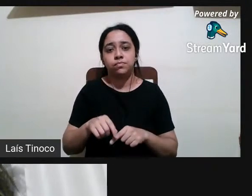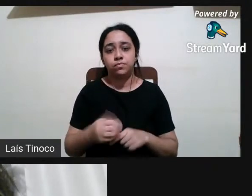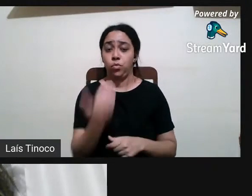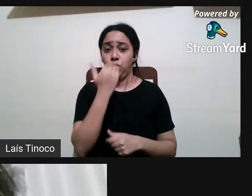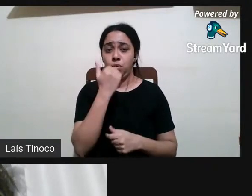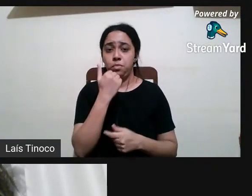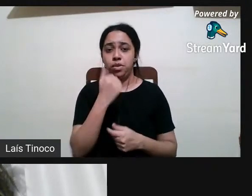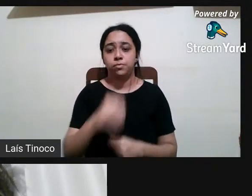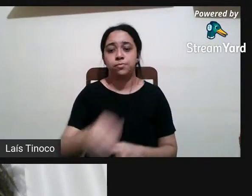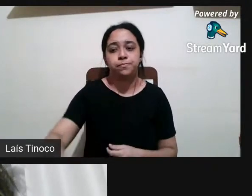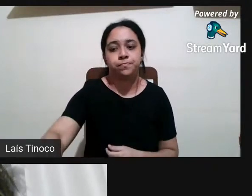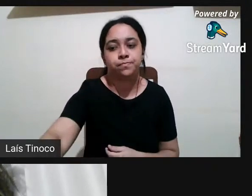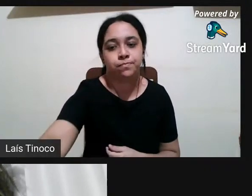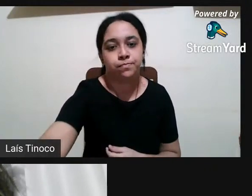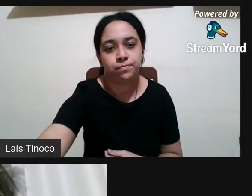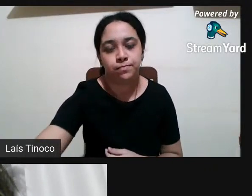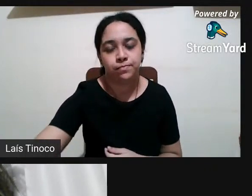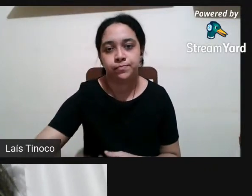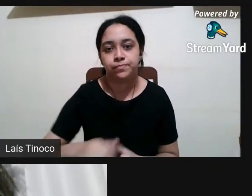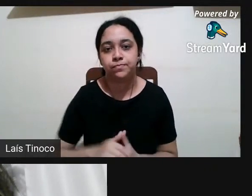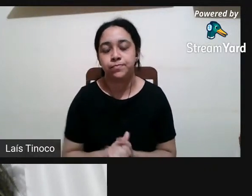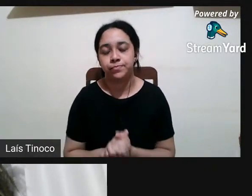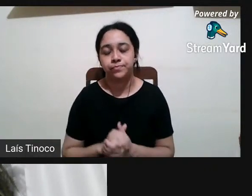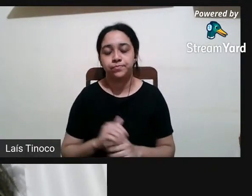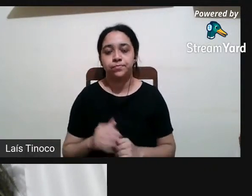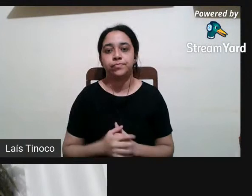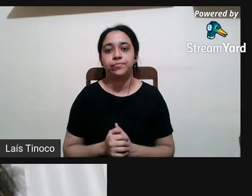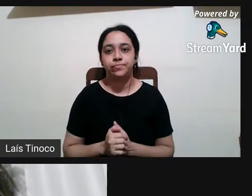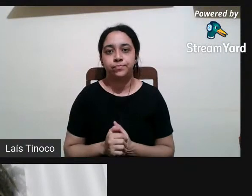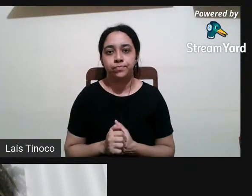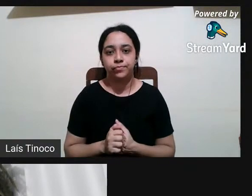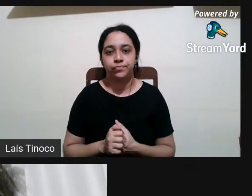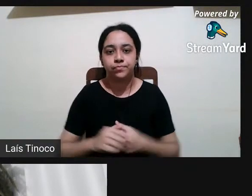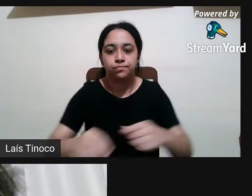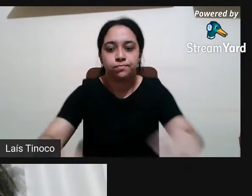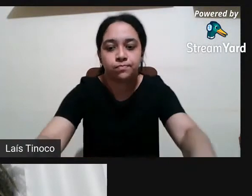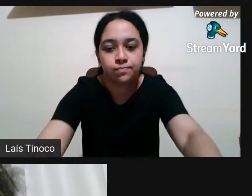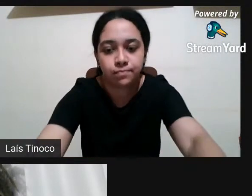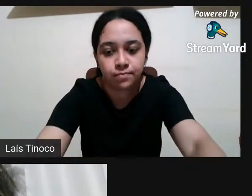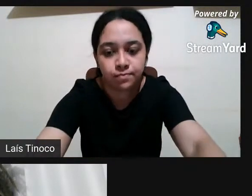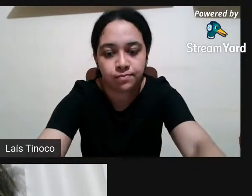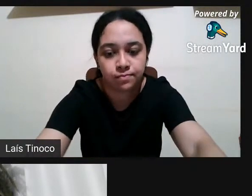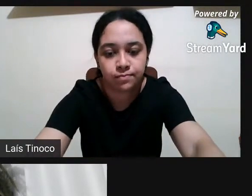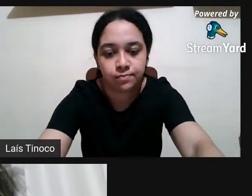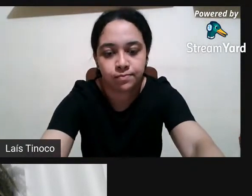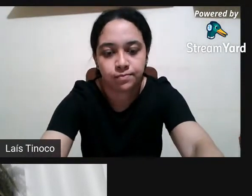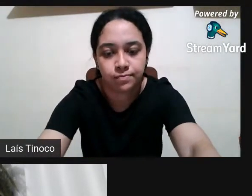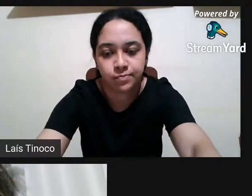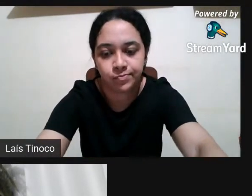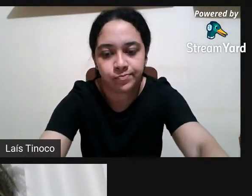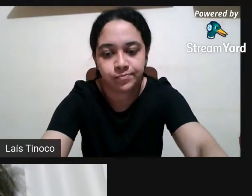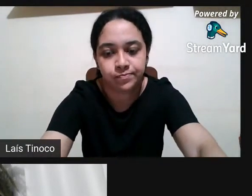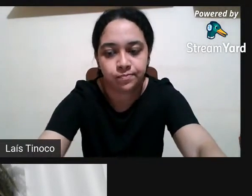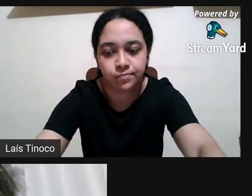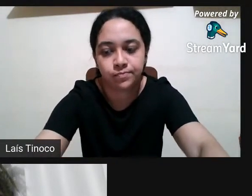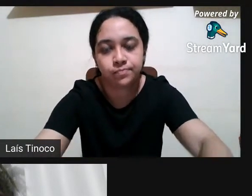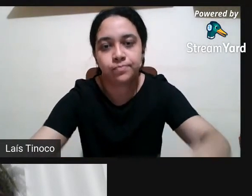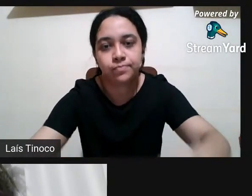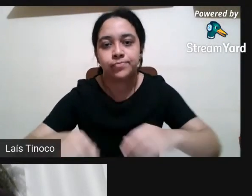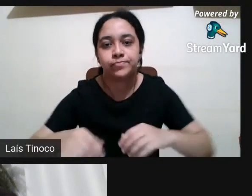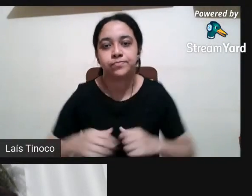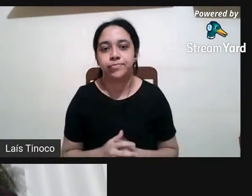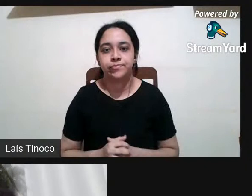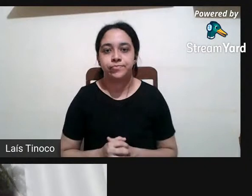Um fato. Verdade. Temos aqui também a pergunta do Cláudio Baltazar. Eu acho que boa parte